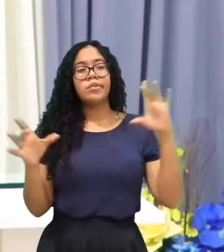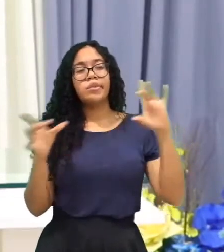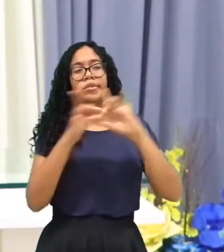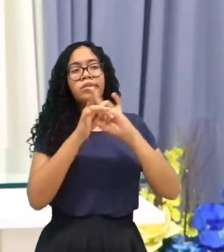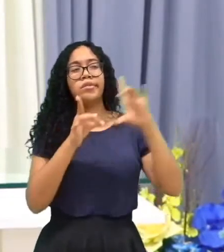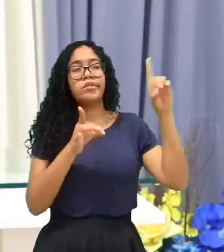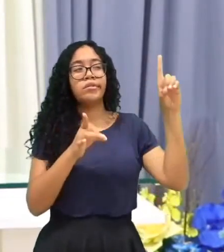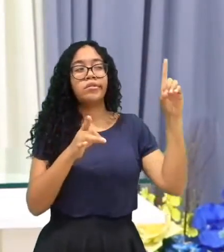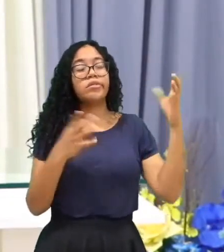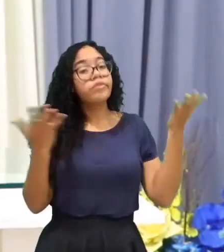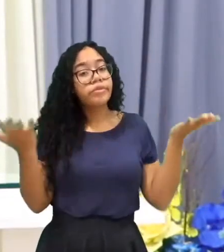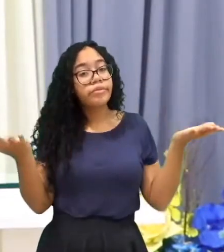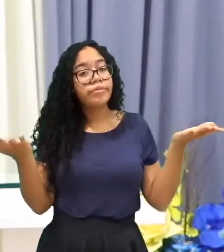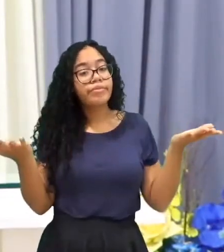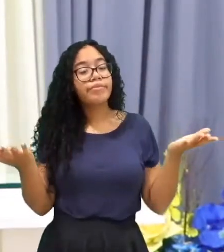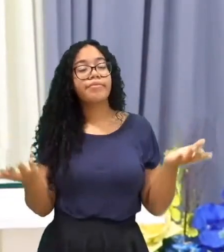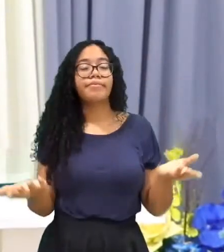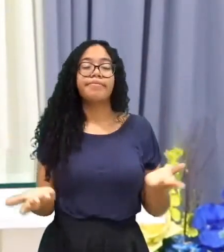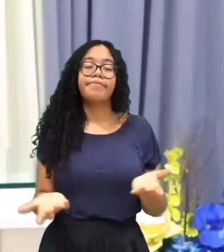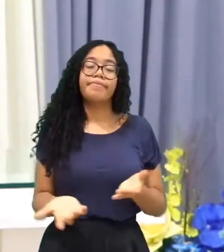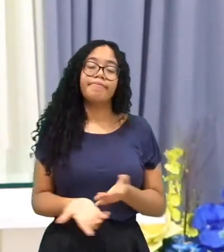Será, irmão Jó?